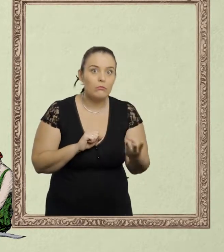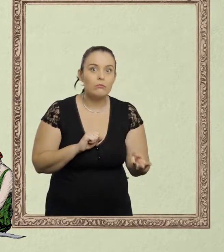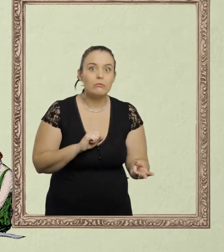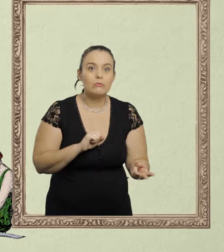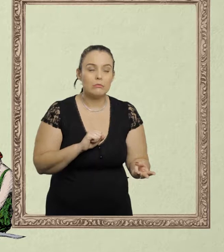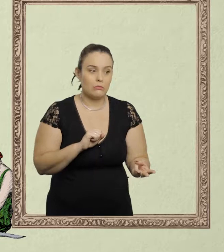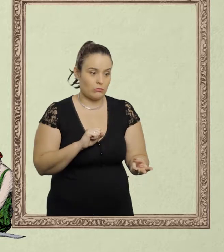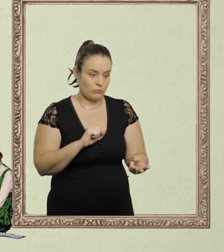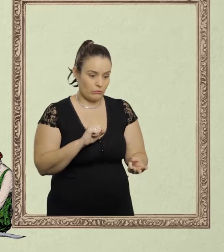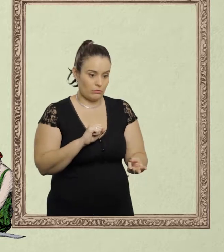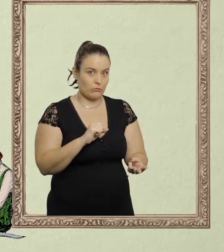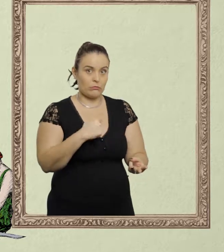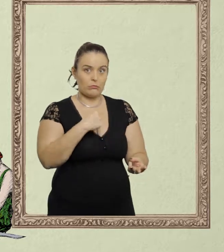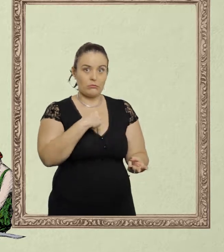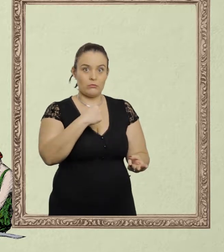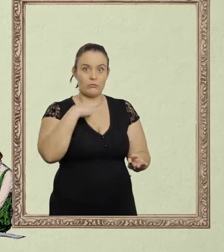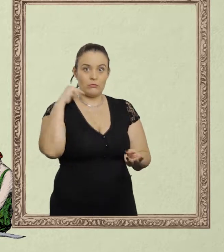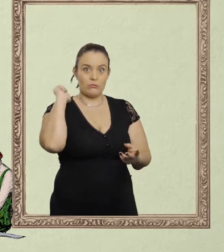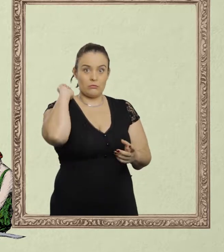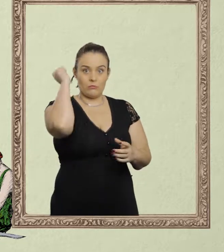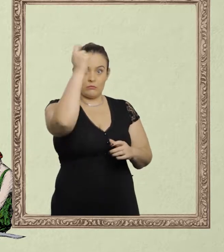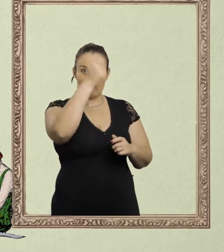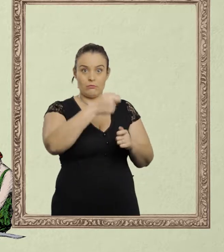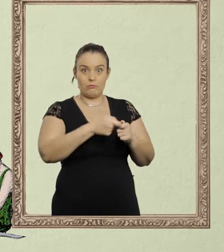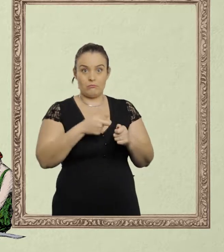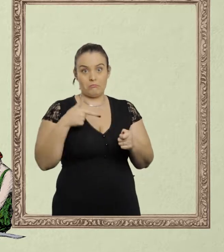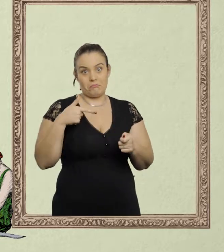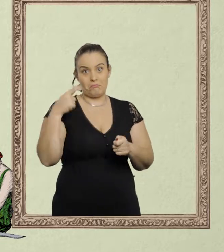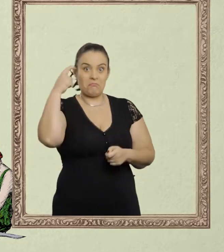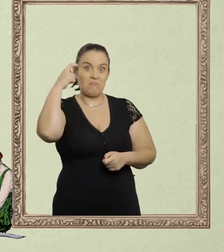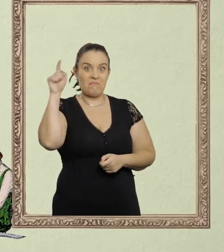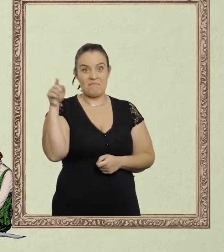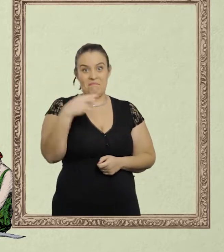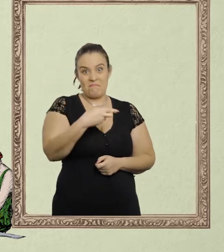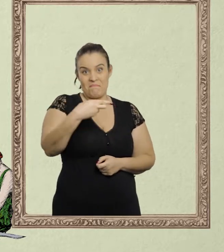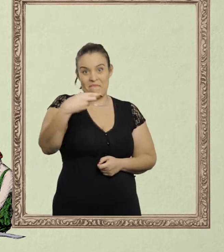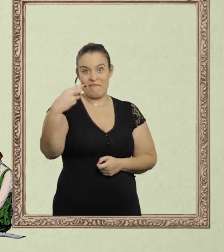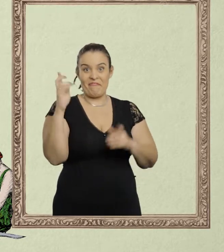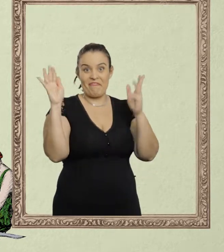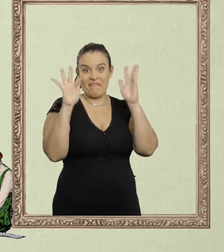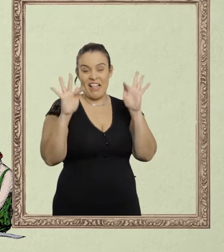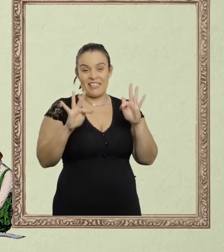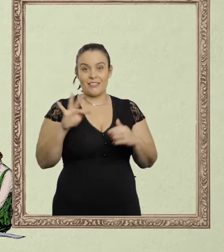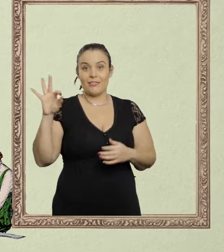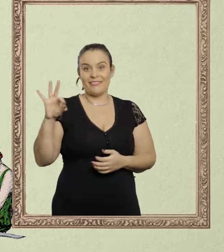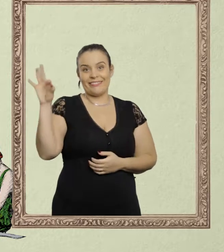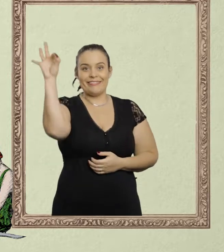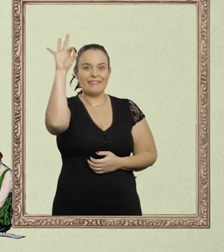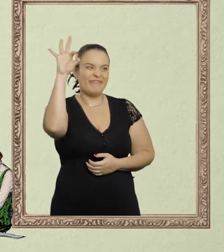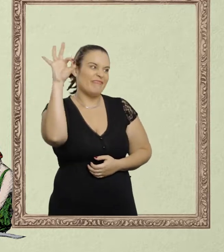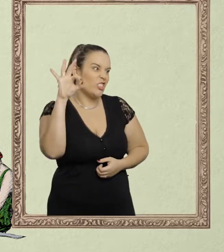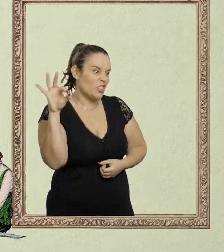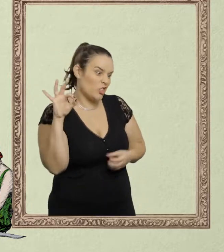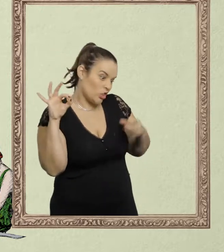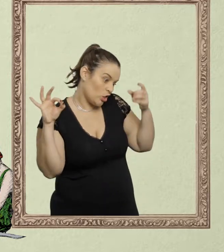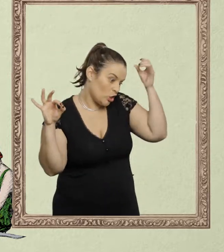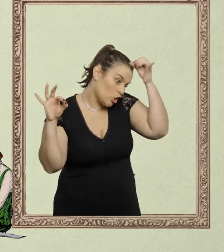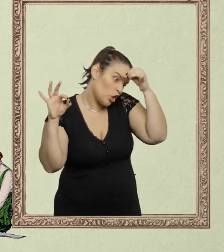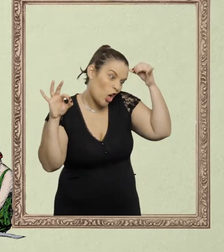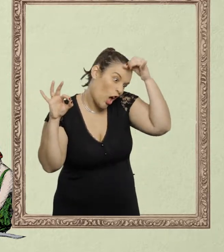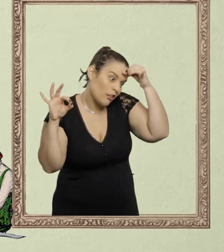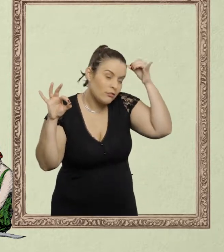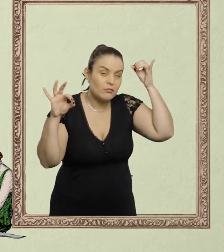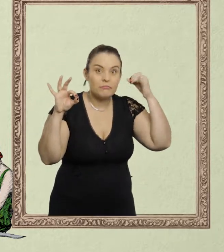quem atirou a flecha na Wendy. Ele achava que Peter ficaria muito feliz. Sininho voando gritou: